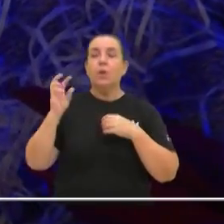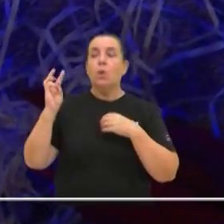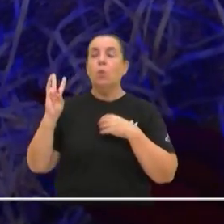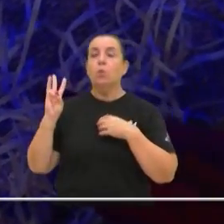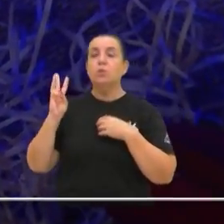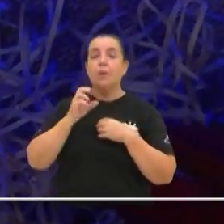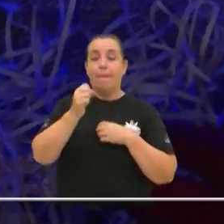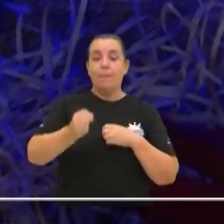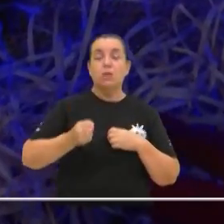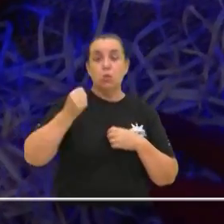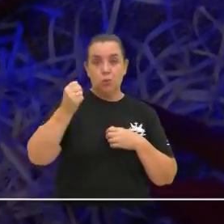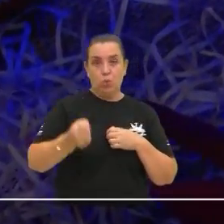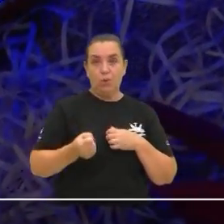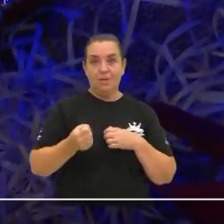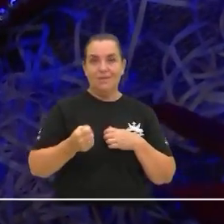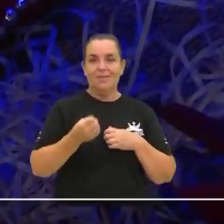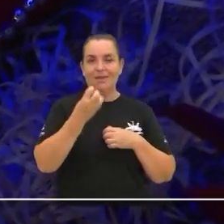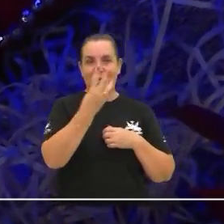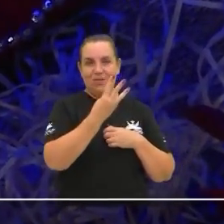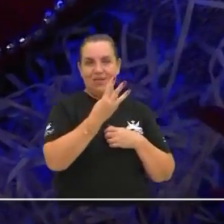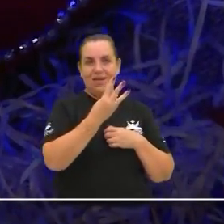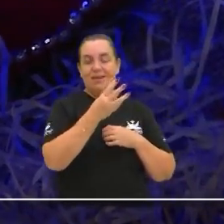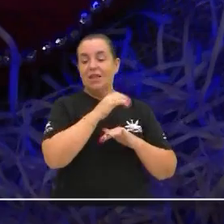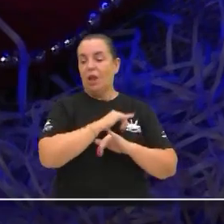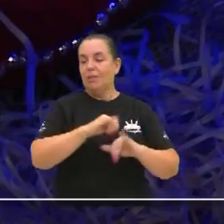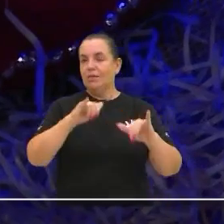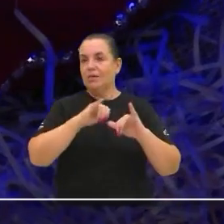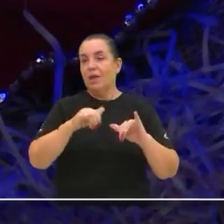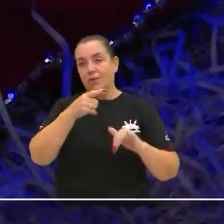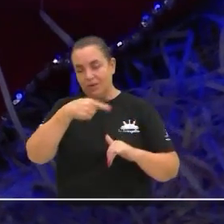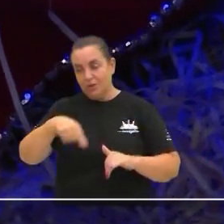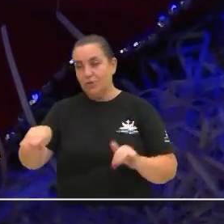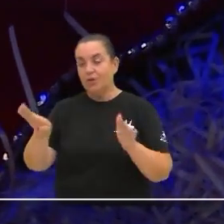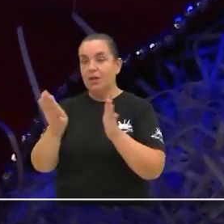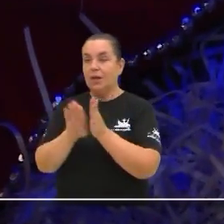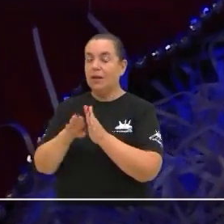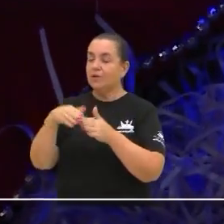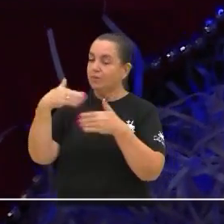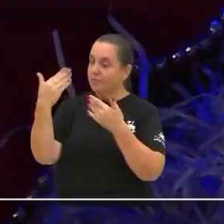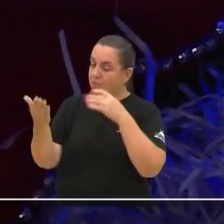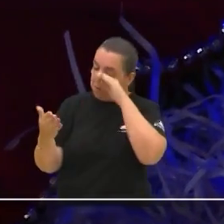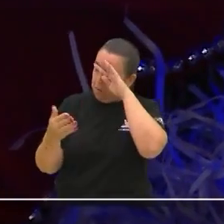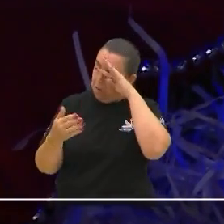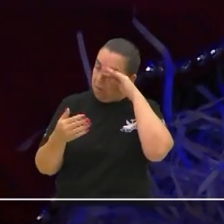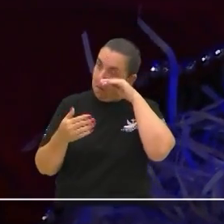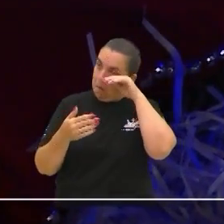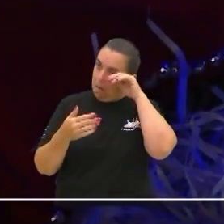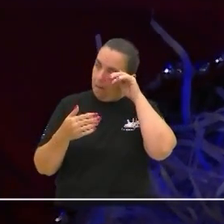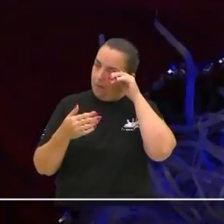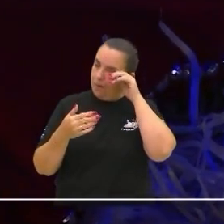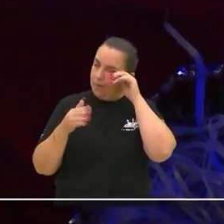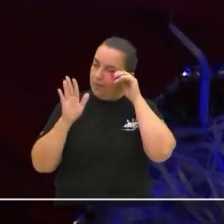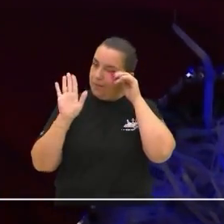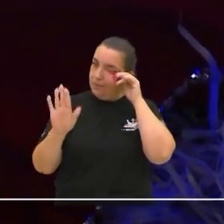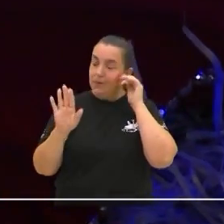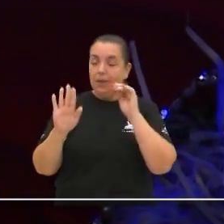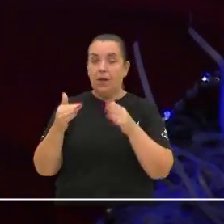pastores, que quando anunciado, eles chegaram diante do presépio e